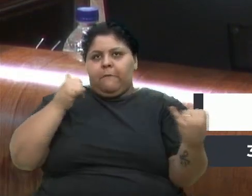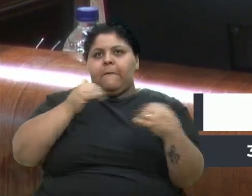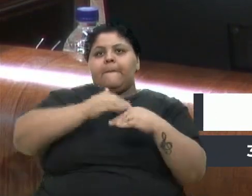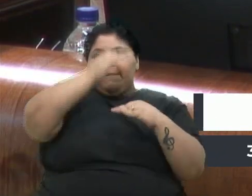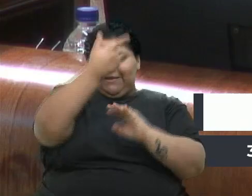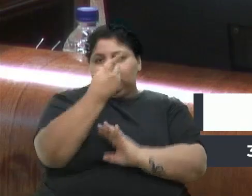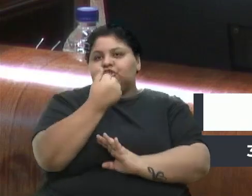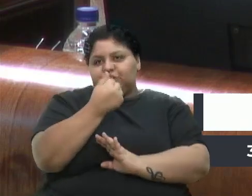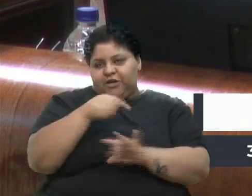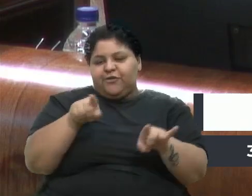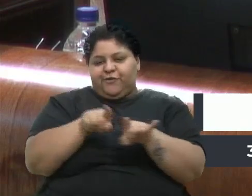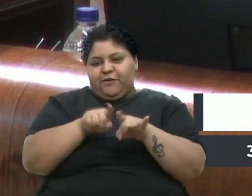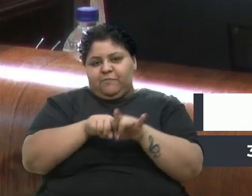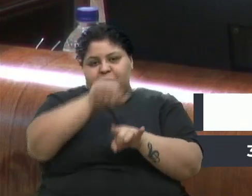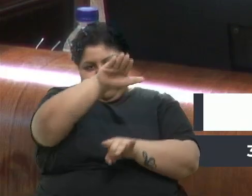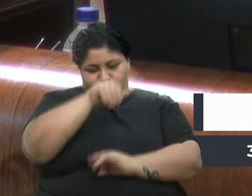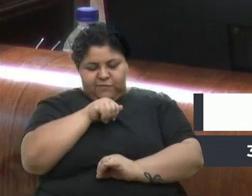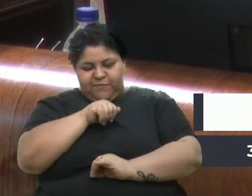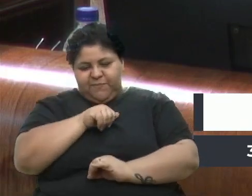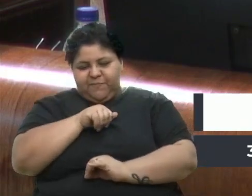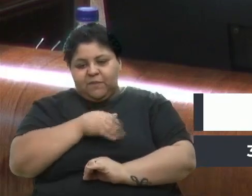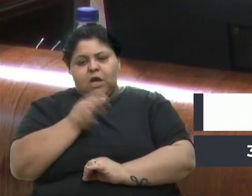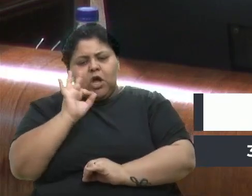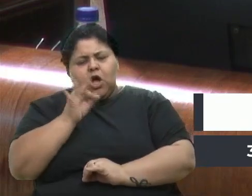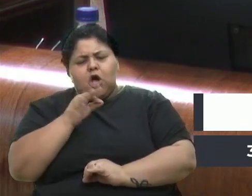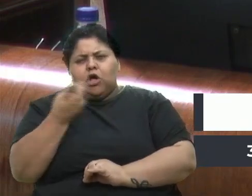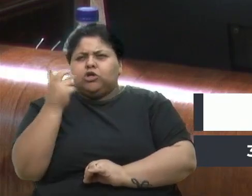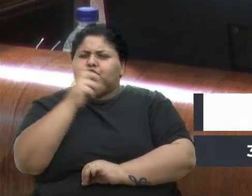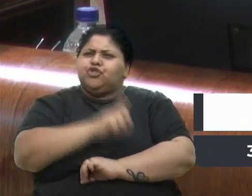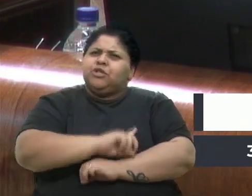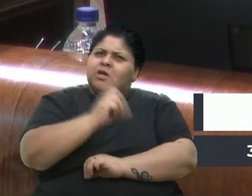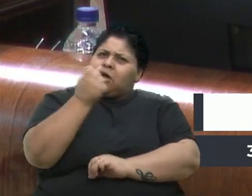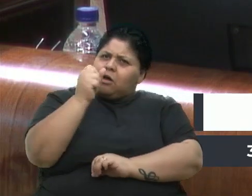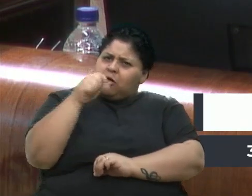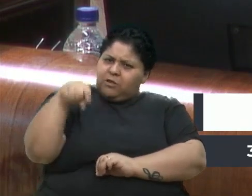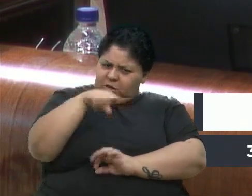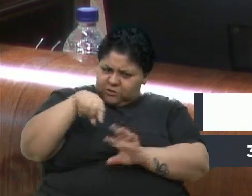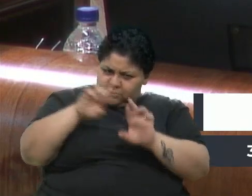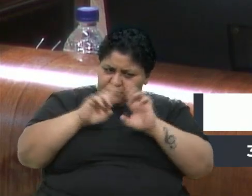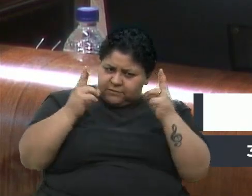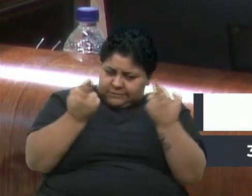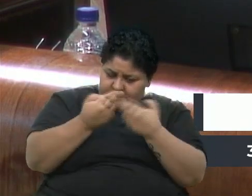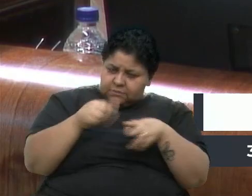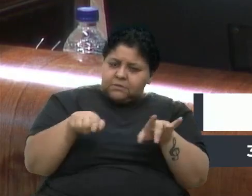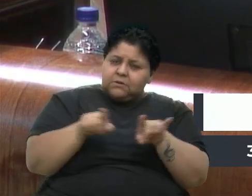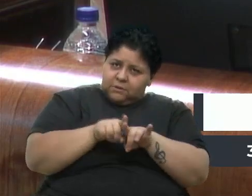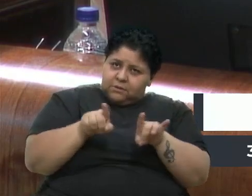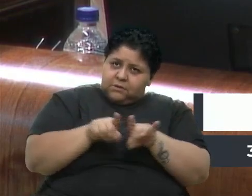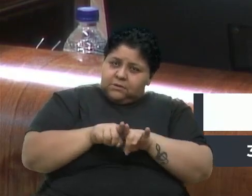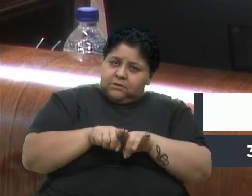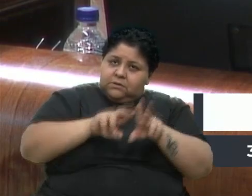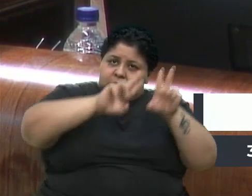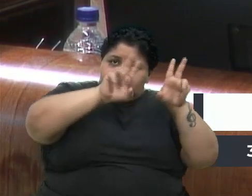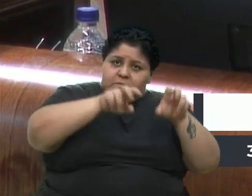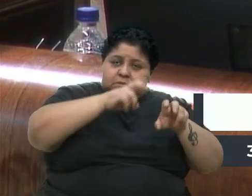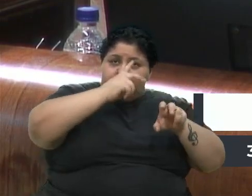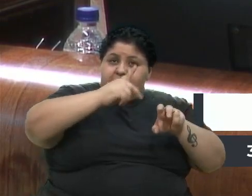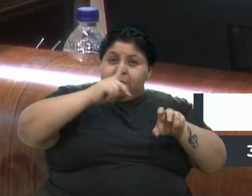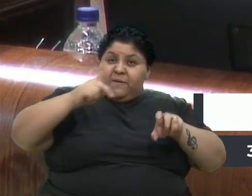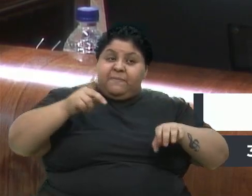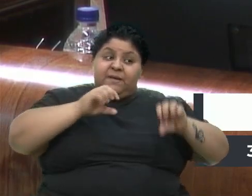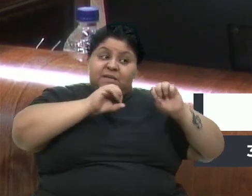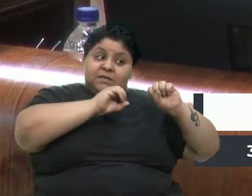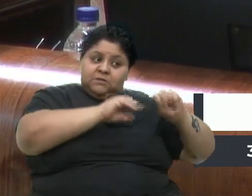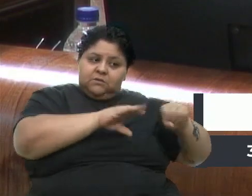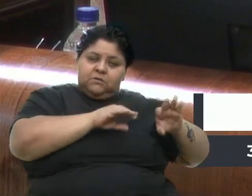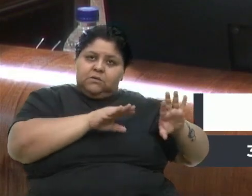com certeza, na próxima, acho que é dia 8, se não me engano, vai ter a nossa reunião, que também será sobre as PPPs da educação, que